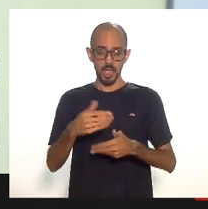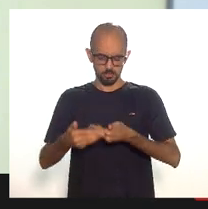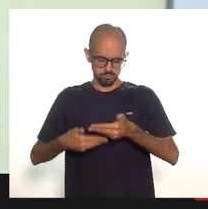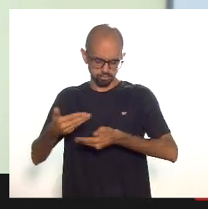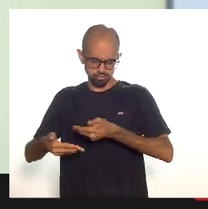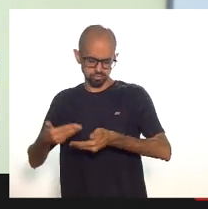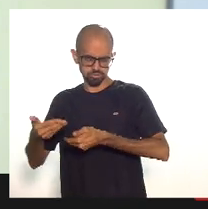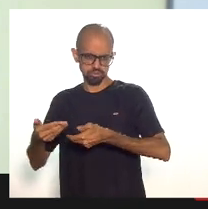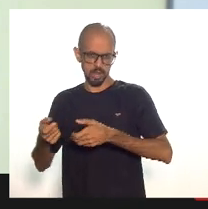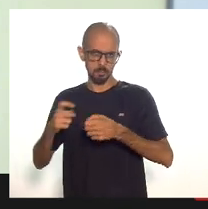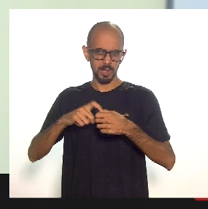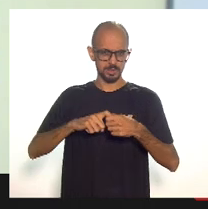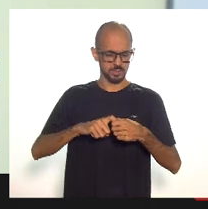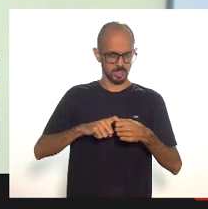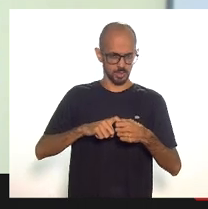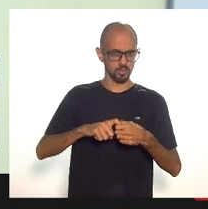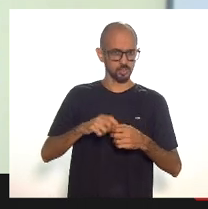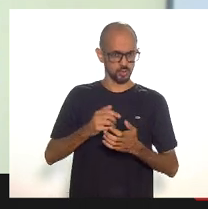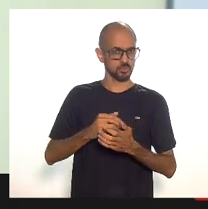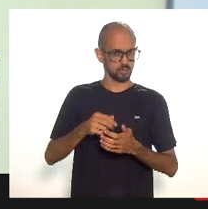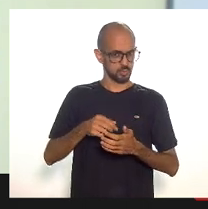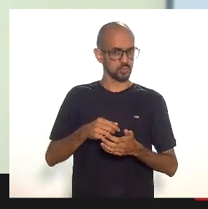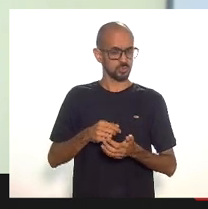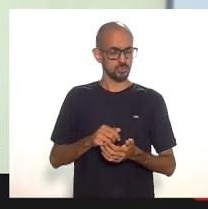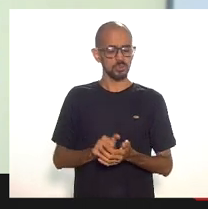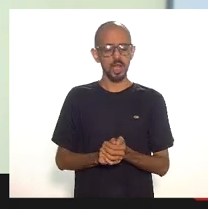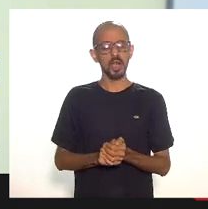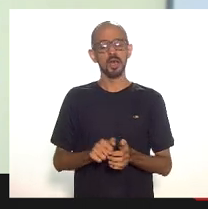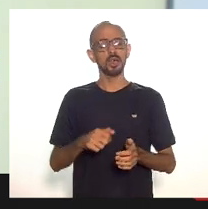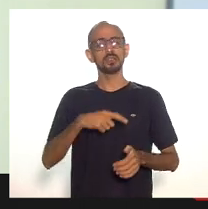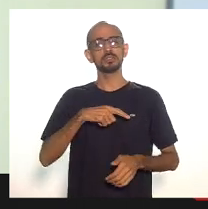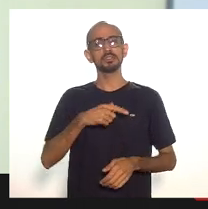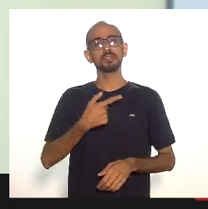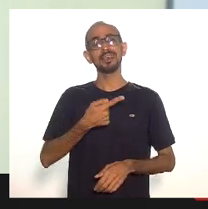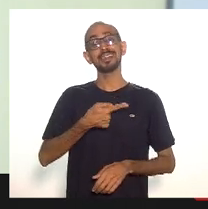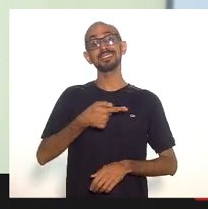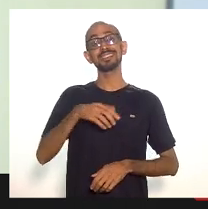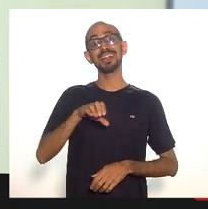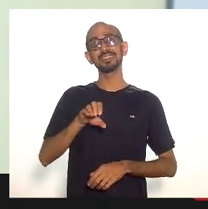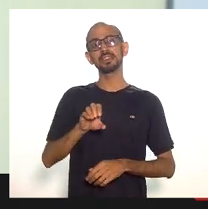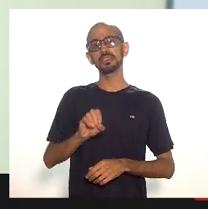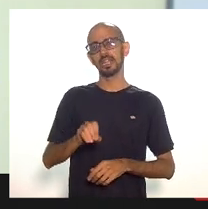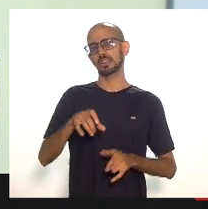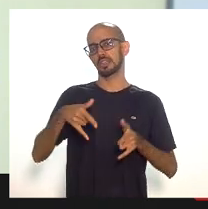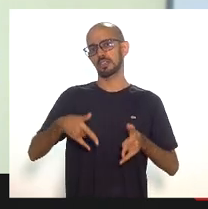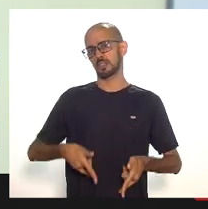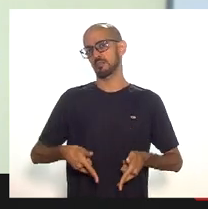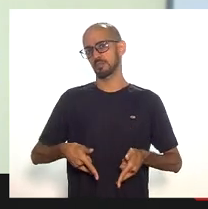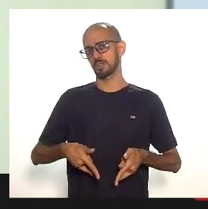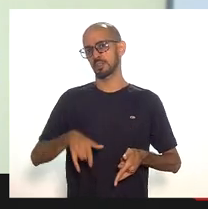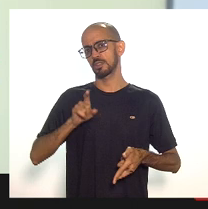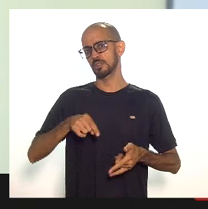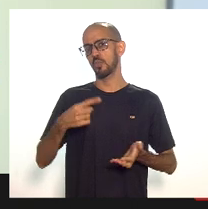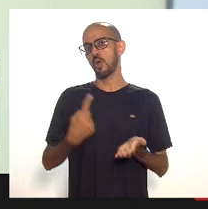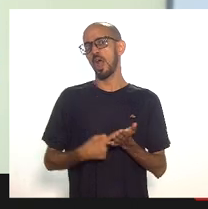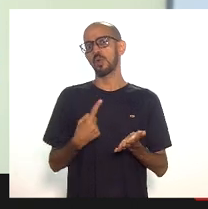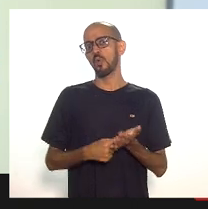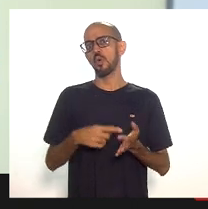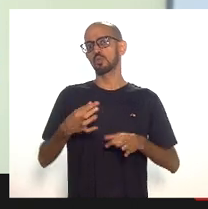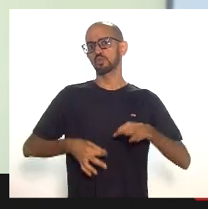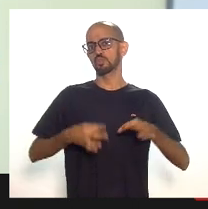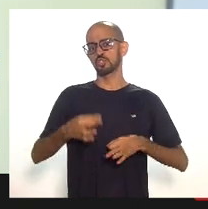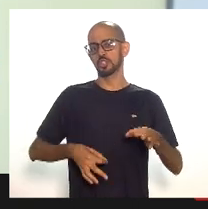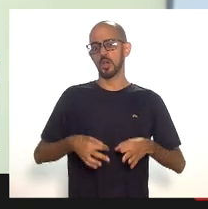nesse combate, desde o início, foi de 70 leitos. Esse é o acordo judicial.